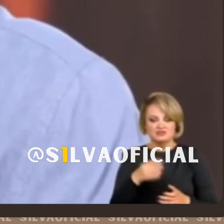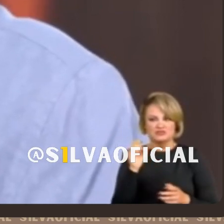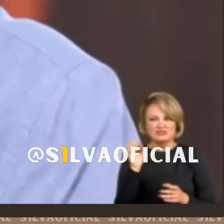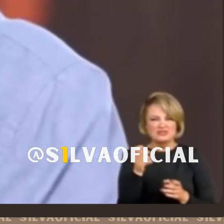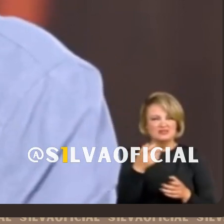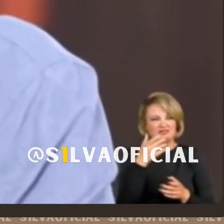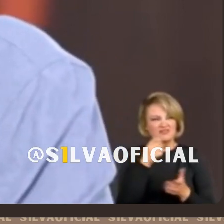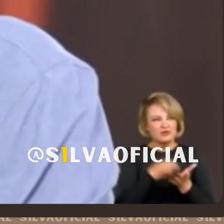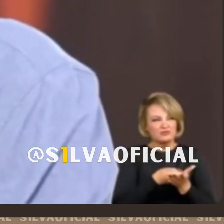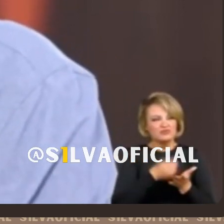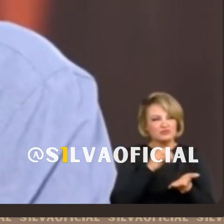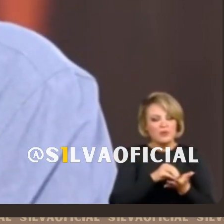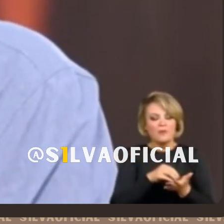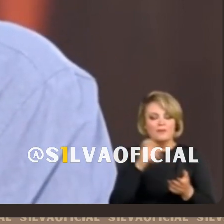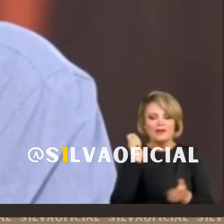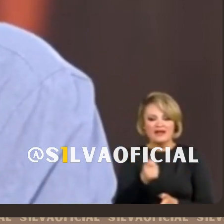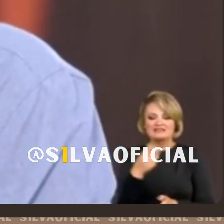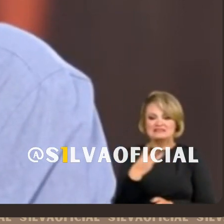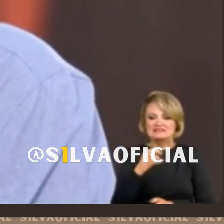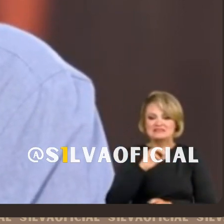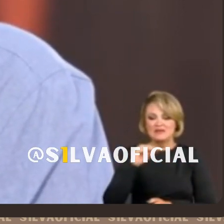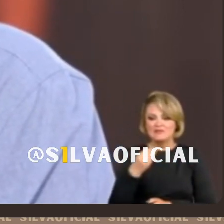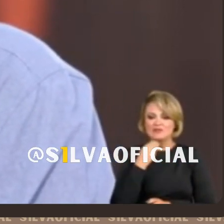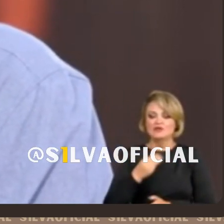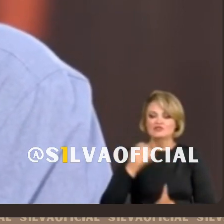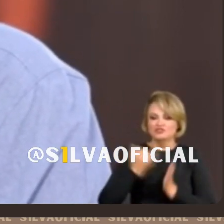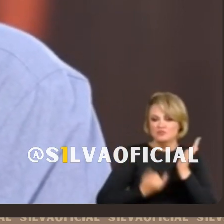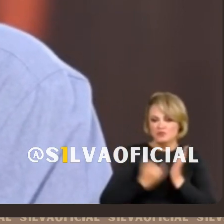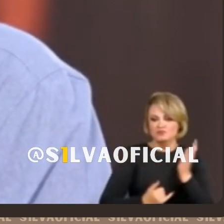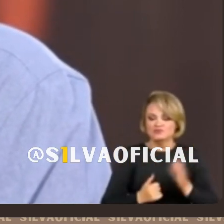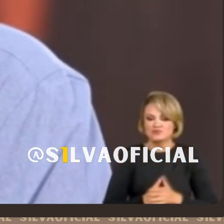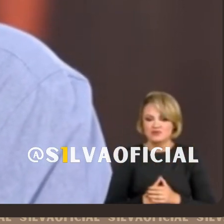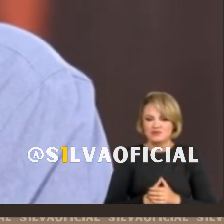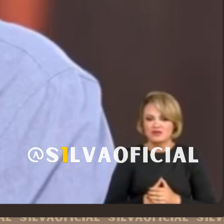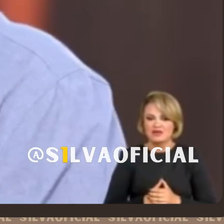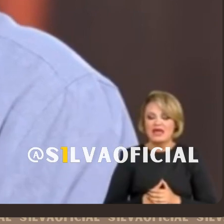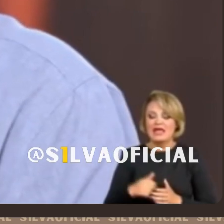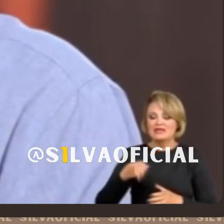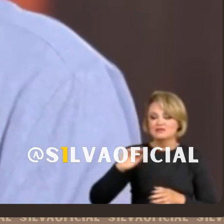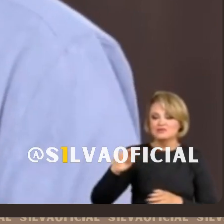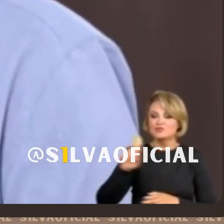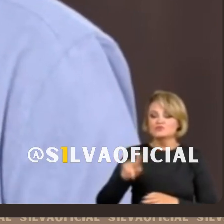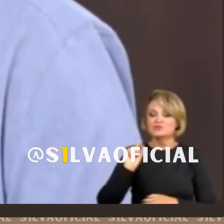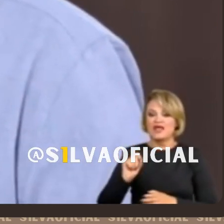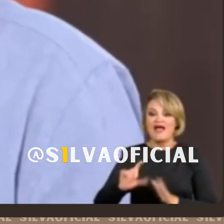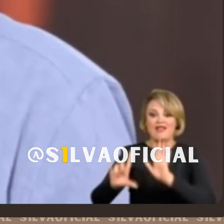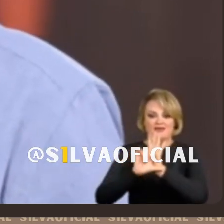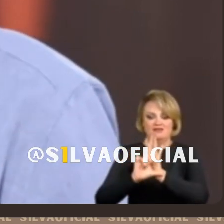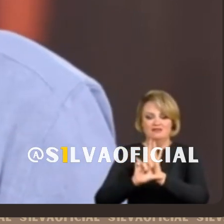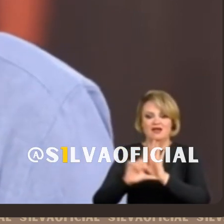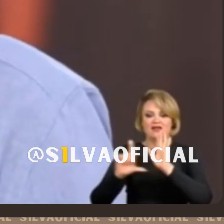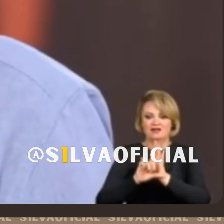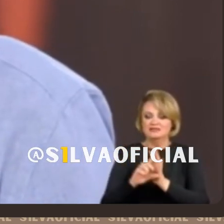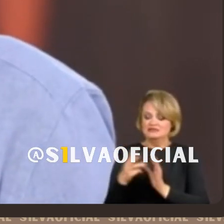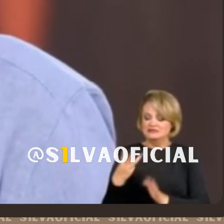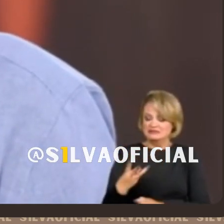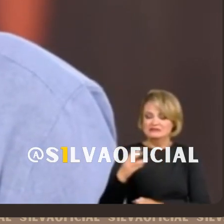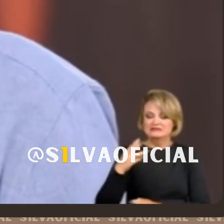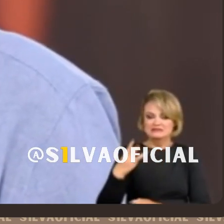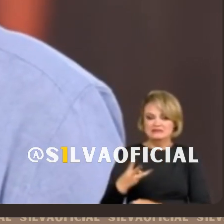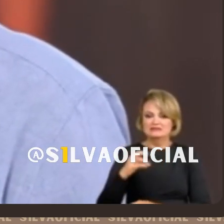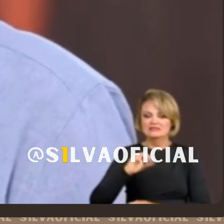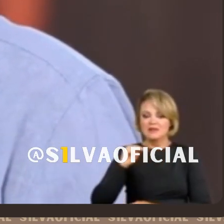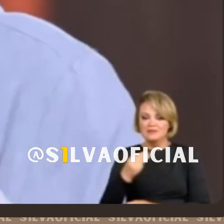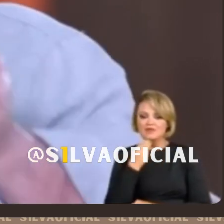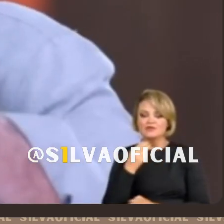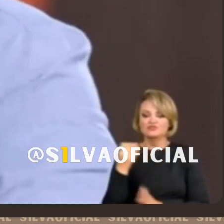está fazendo nada, é usando a lei, ele deixou de pagar 32 milhões de imposto de renda. Uhum. Agora, o coitado do trabalhador que recebe 3 mil